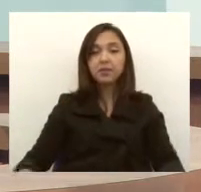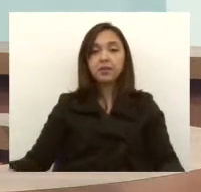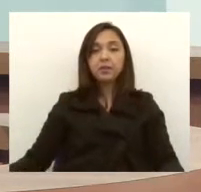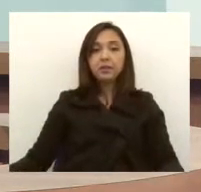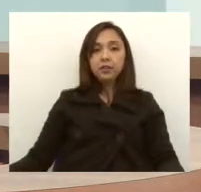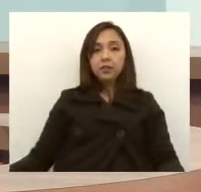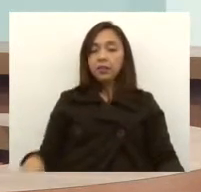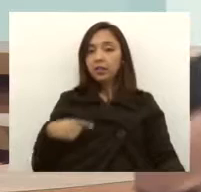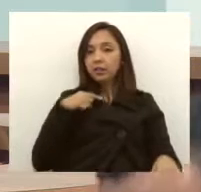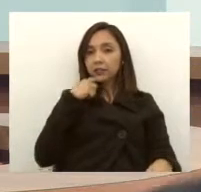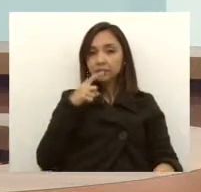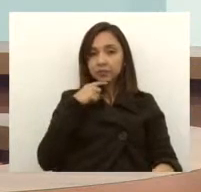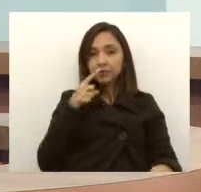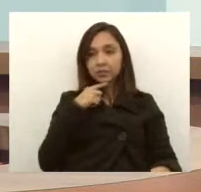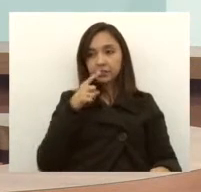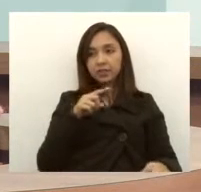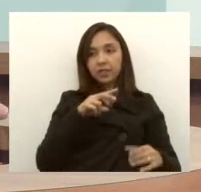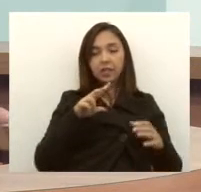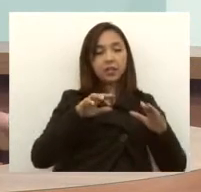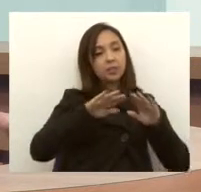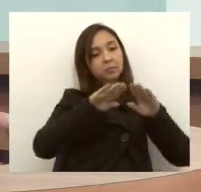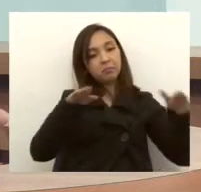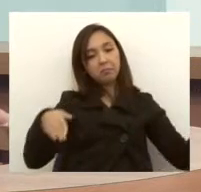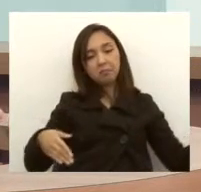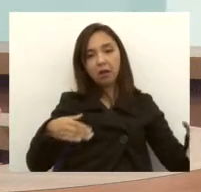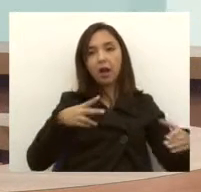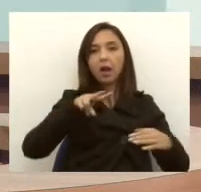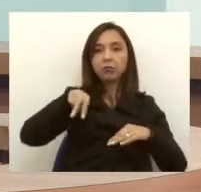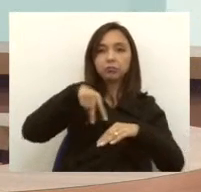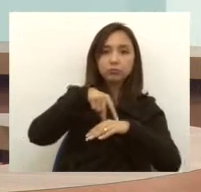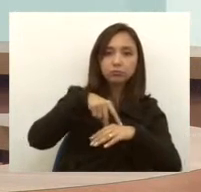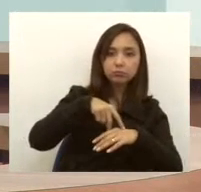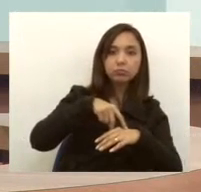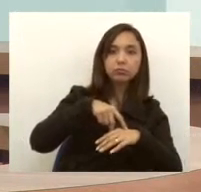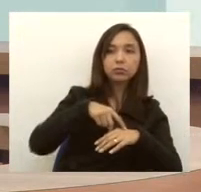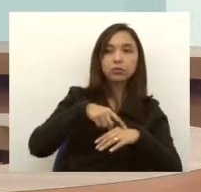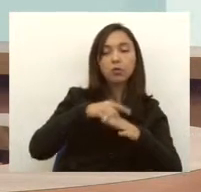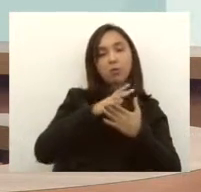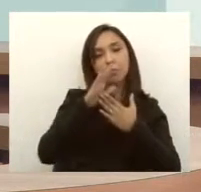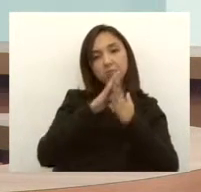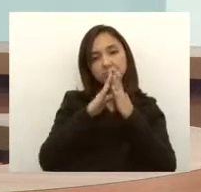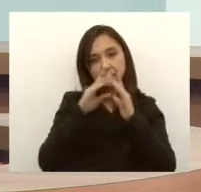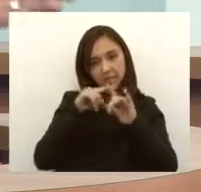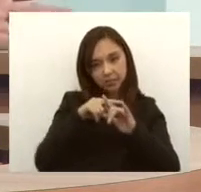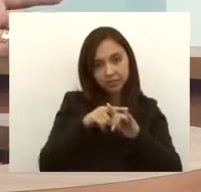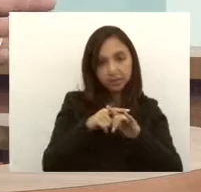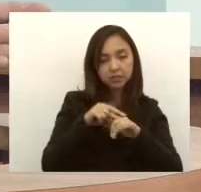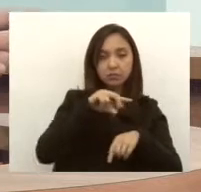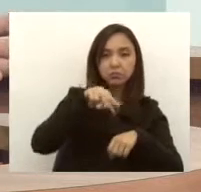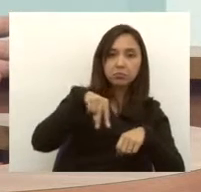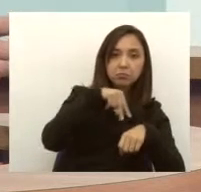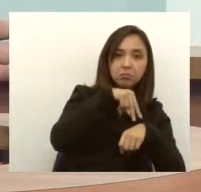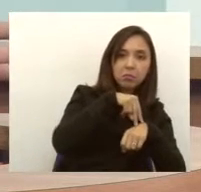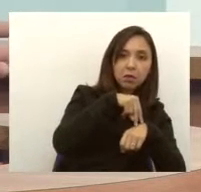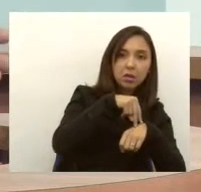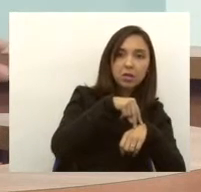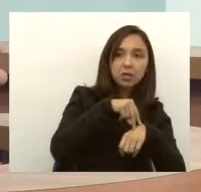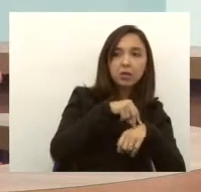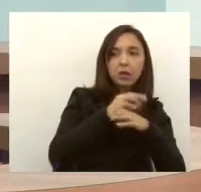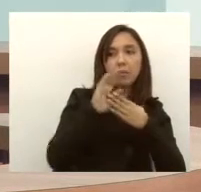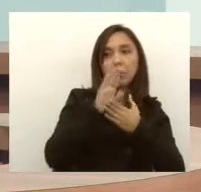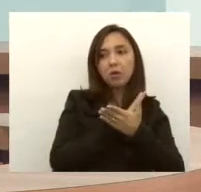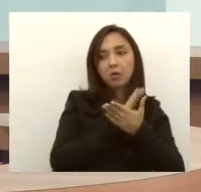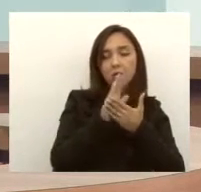não se coloca palco nessa cidade, né, para algumas igrejas, não se coloca palco para